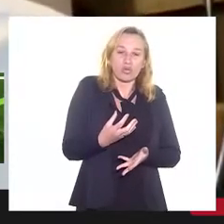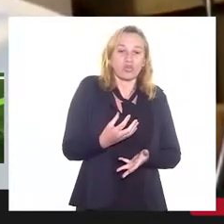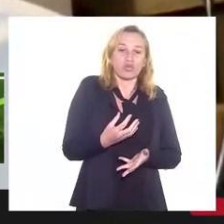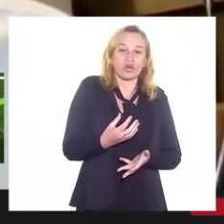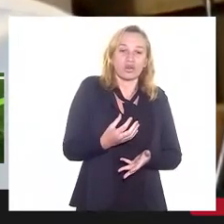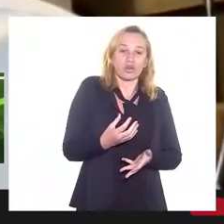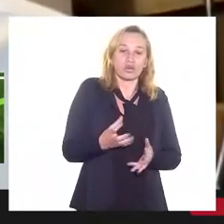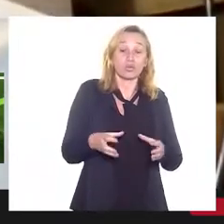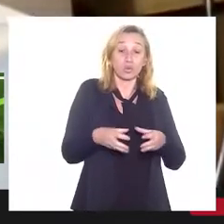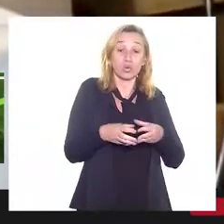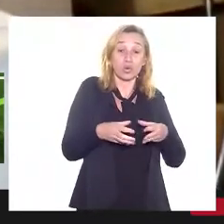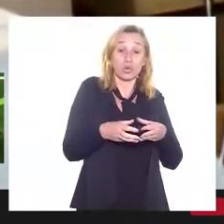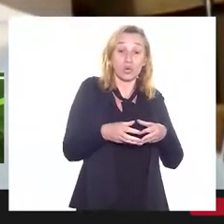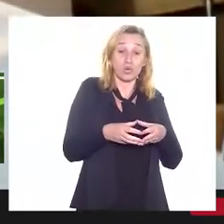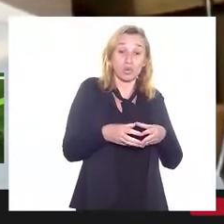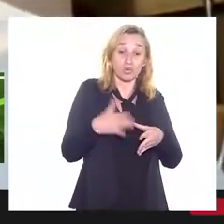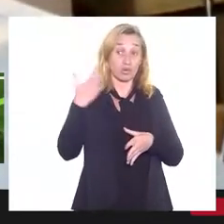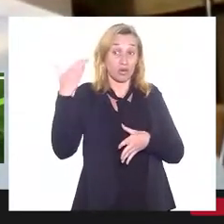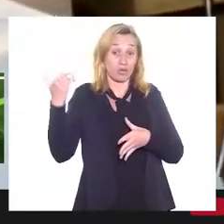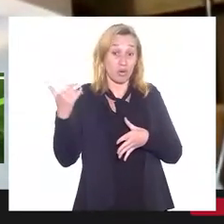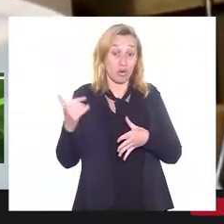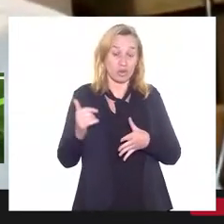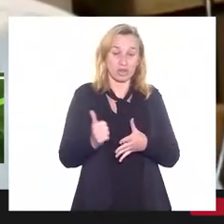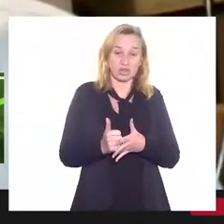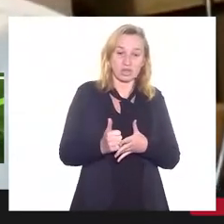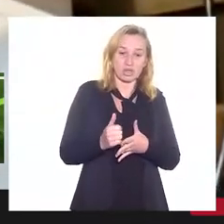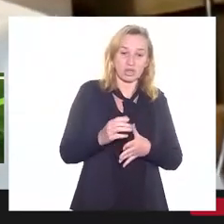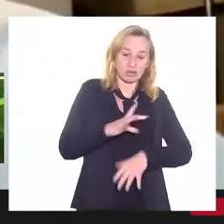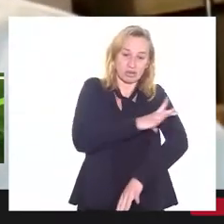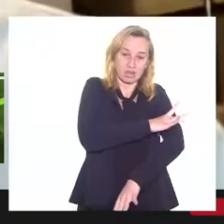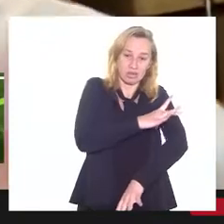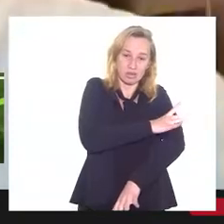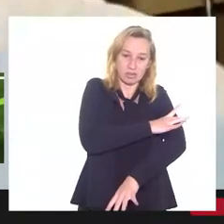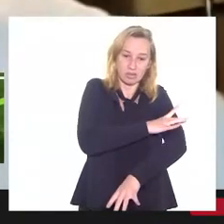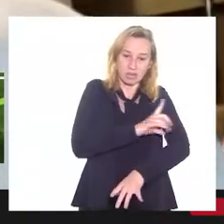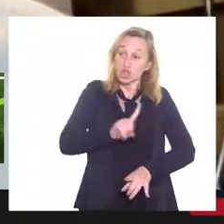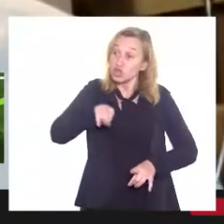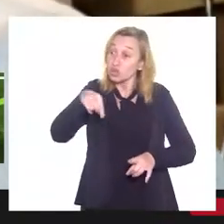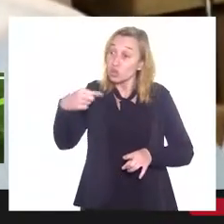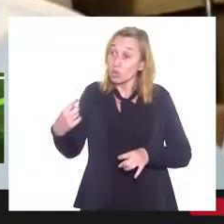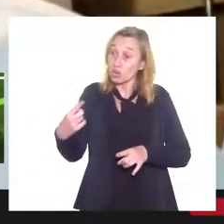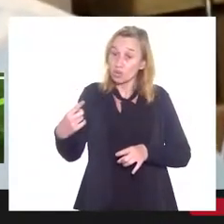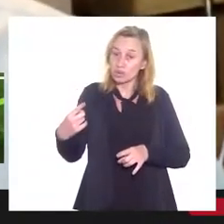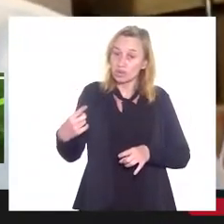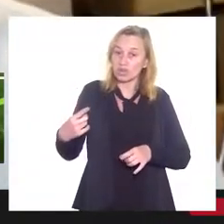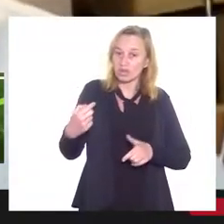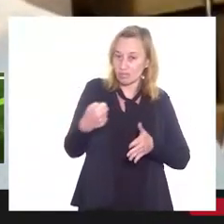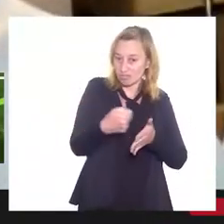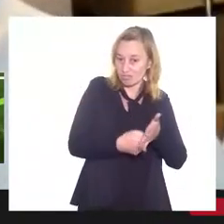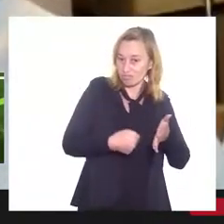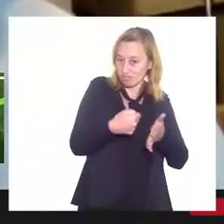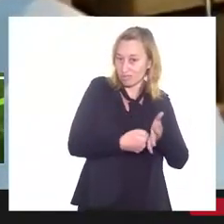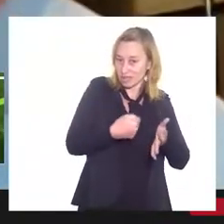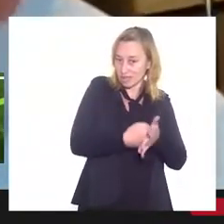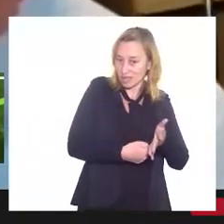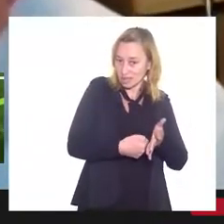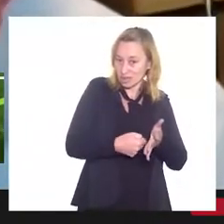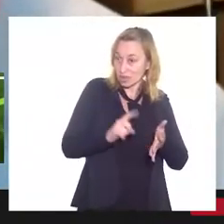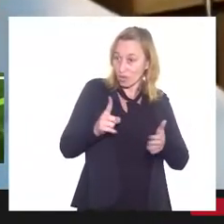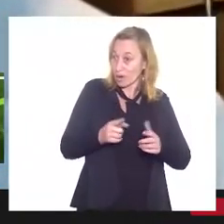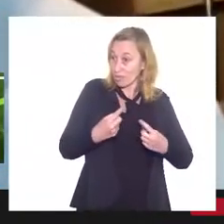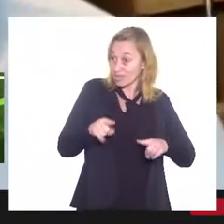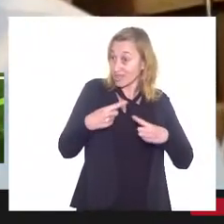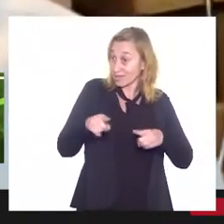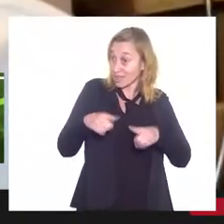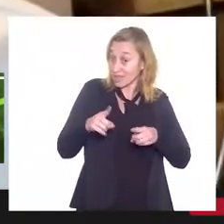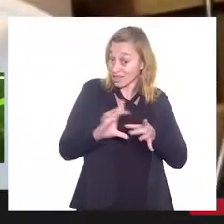guerreiros E ajudando a Nobel tão trazendo uma loura briga e não é a perseguição